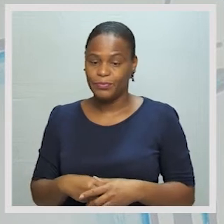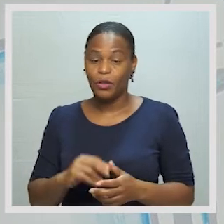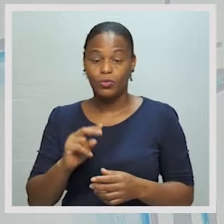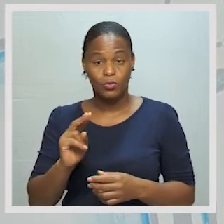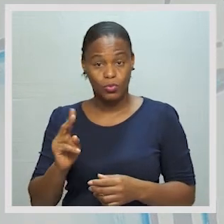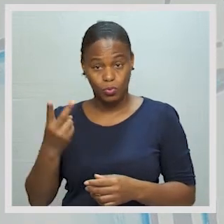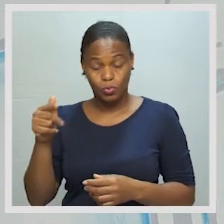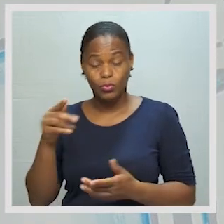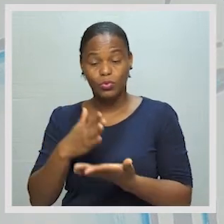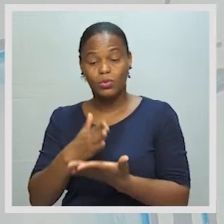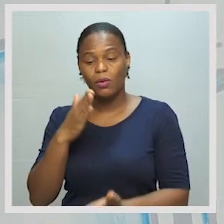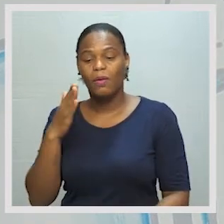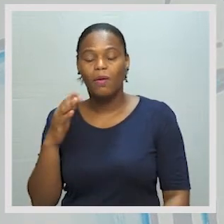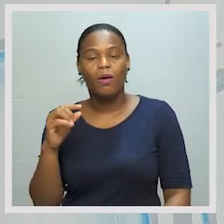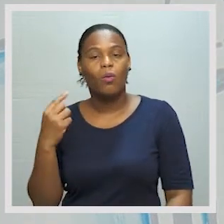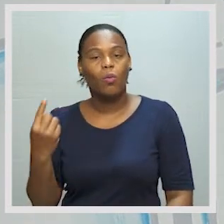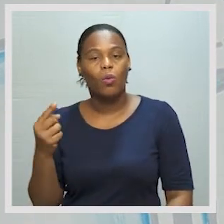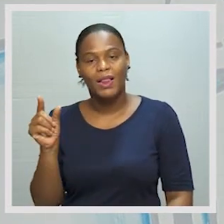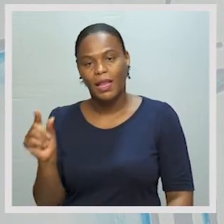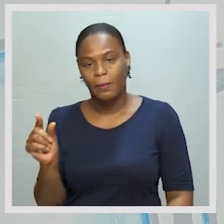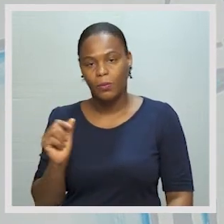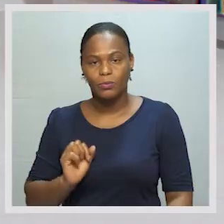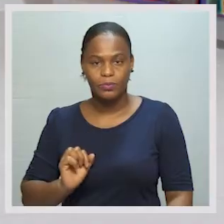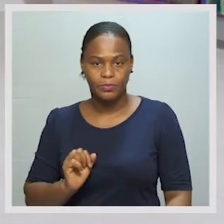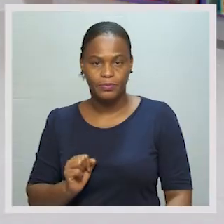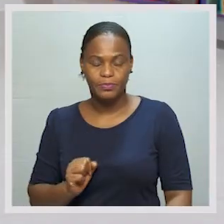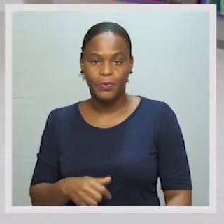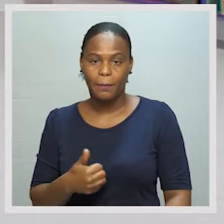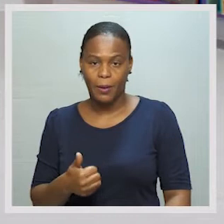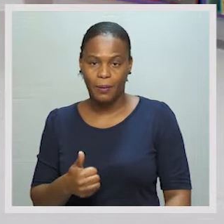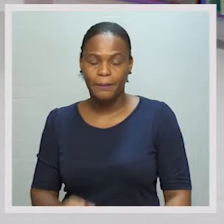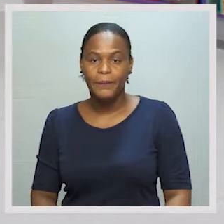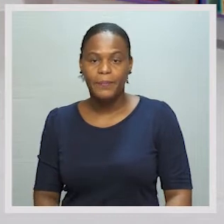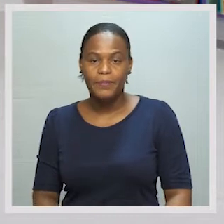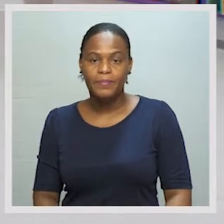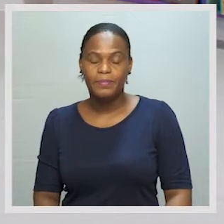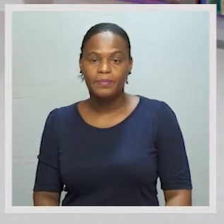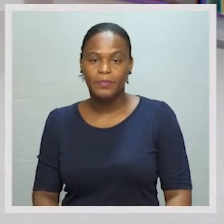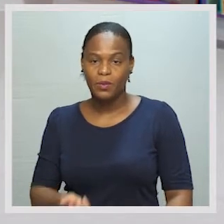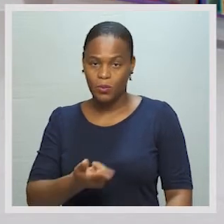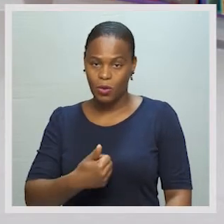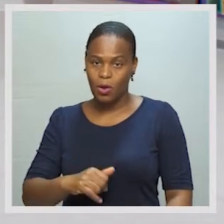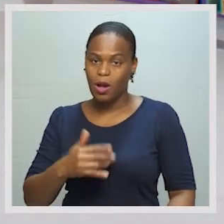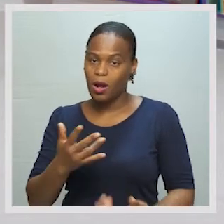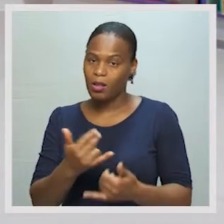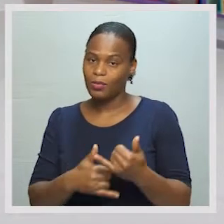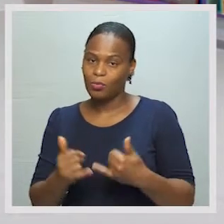membro nós temos apenas um termo. Muito bem. Então, vamos